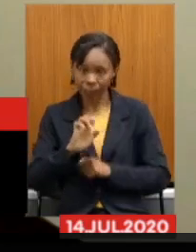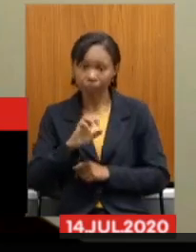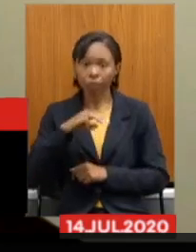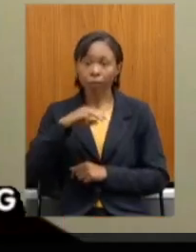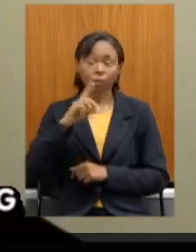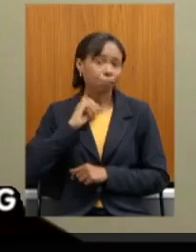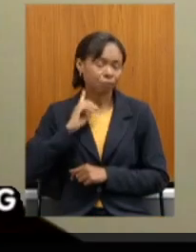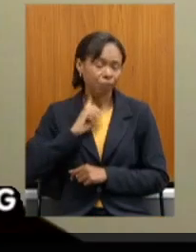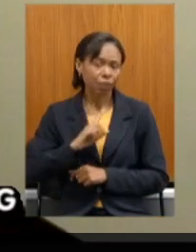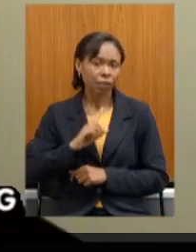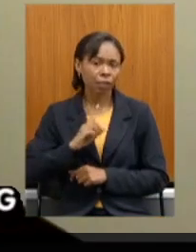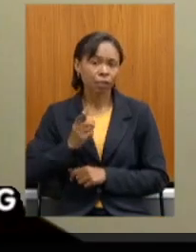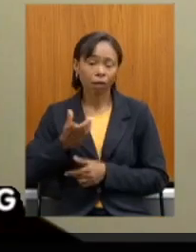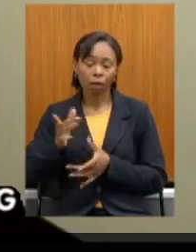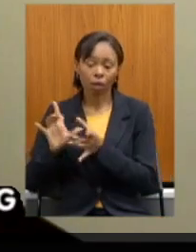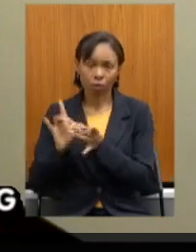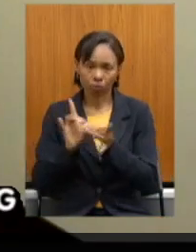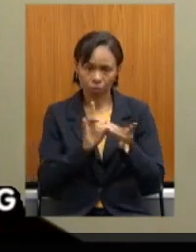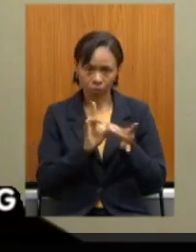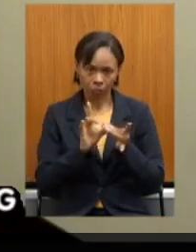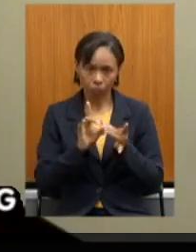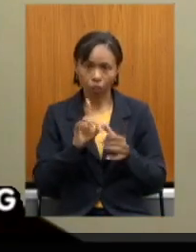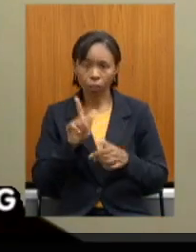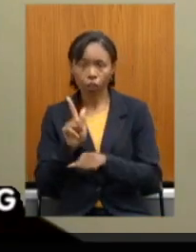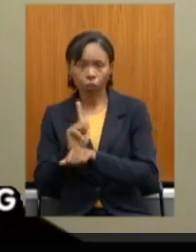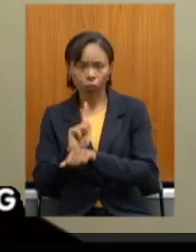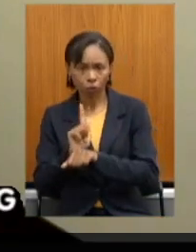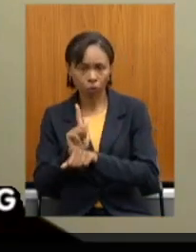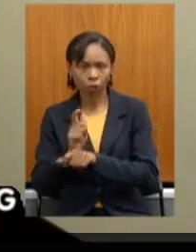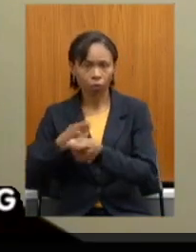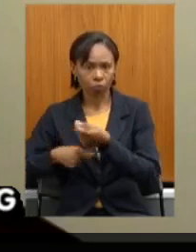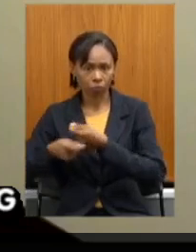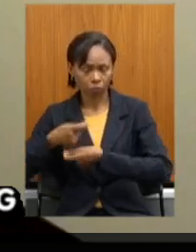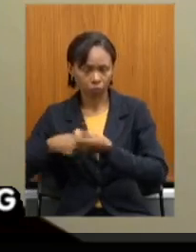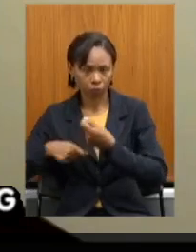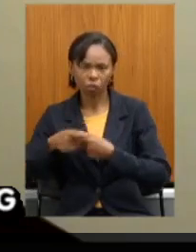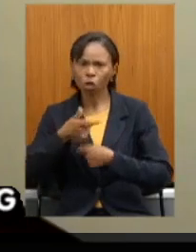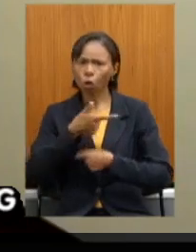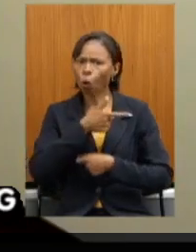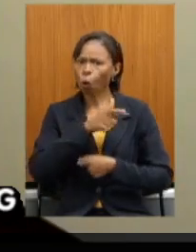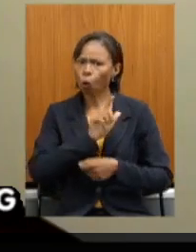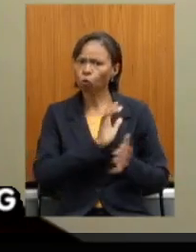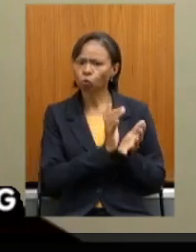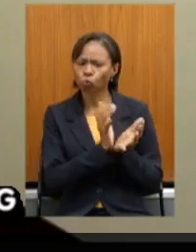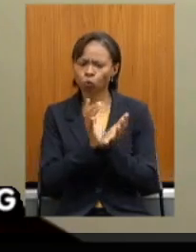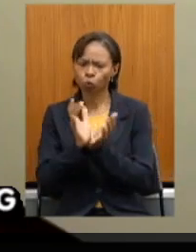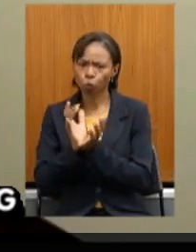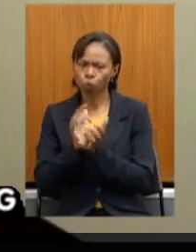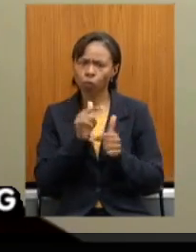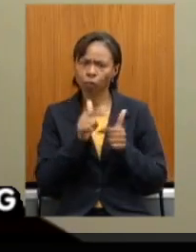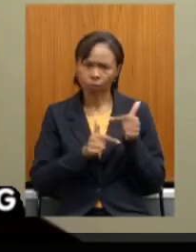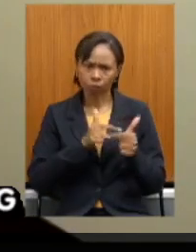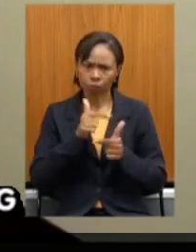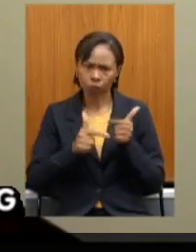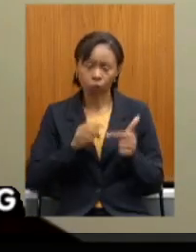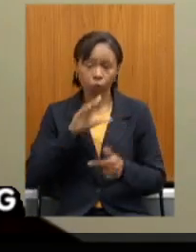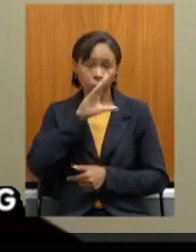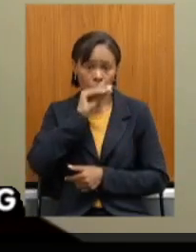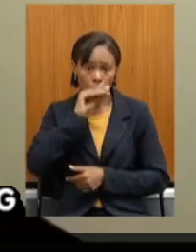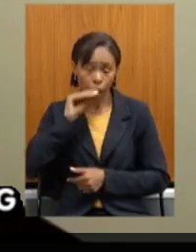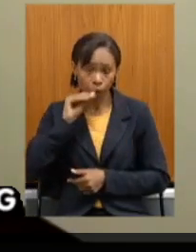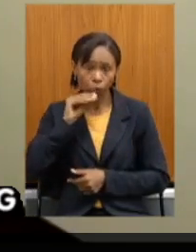dos gestores fazendários, outras diversas categorias de servidores públicos que ali